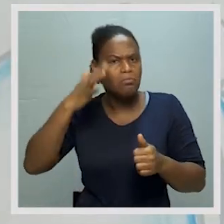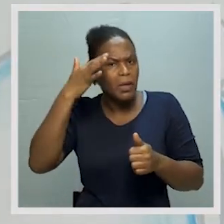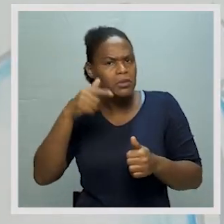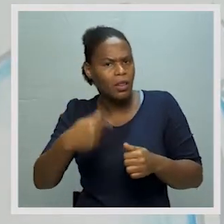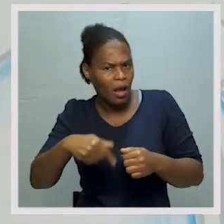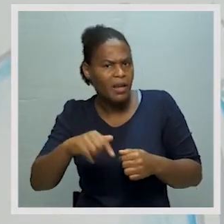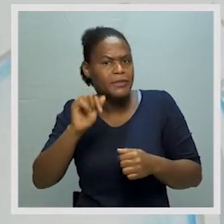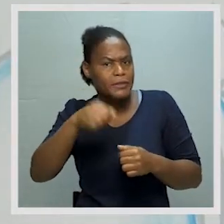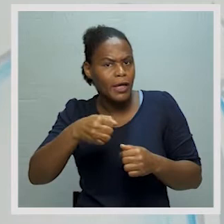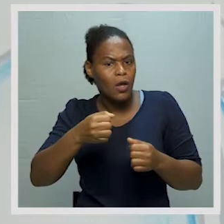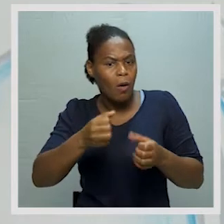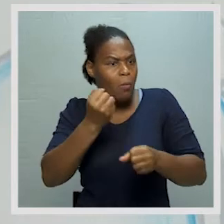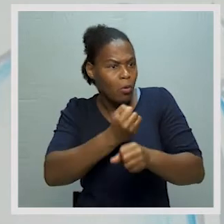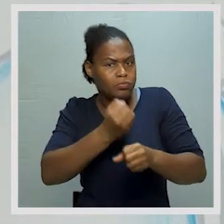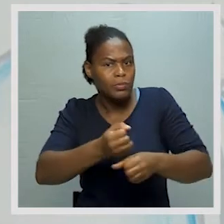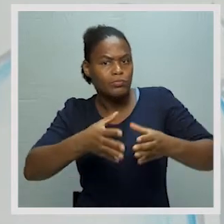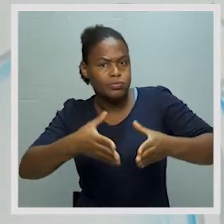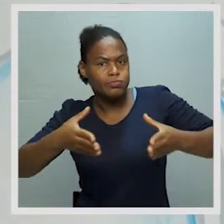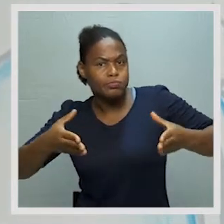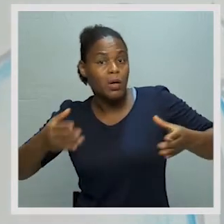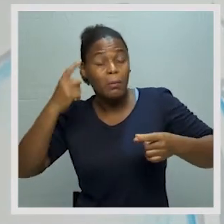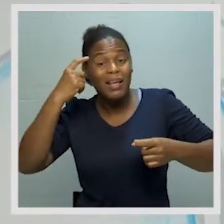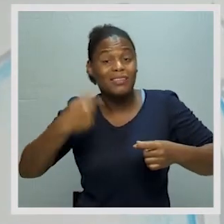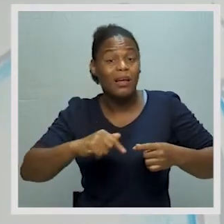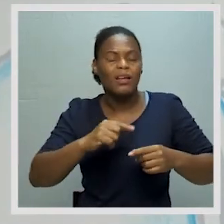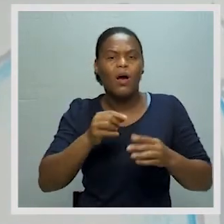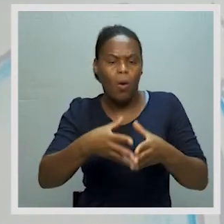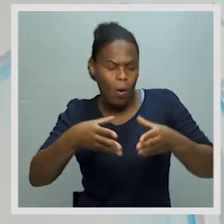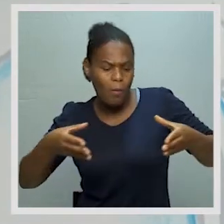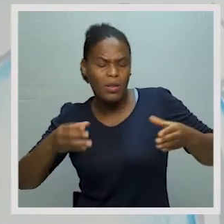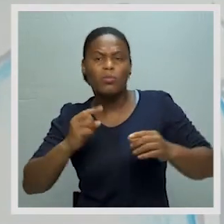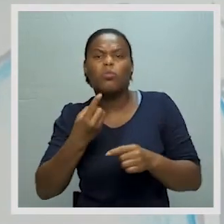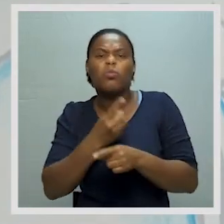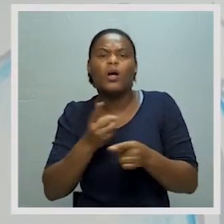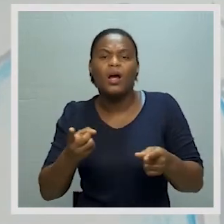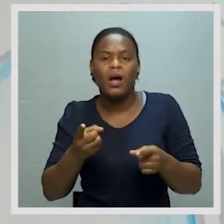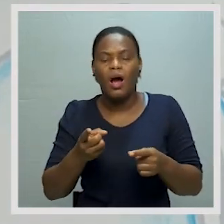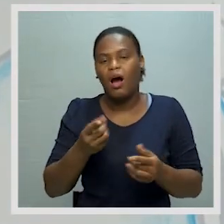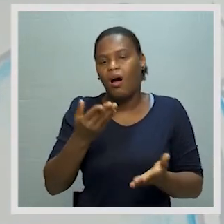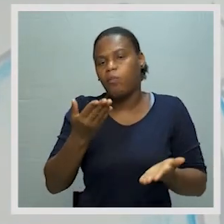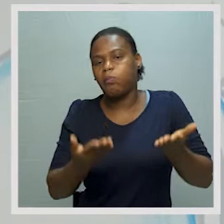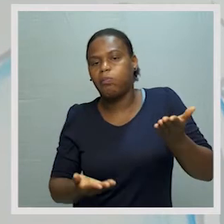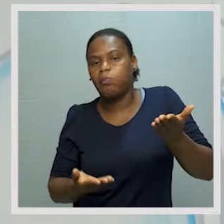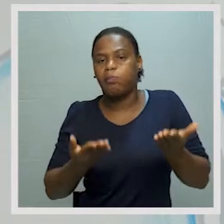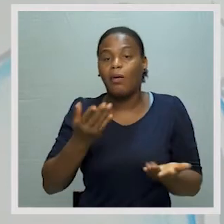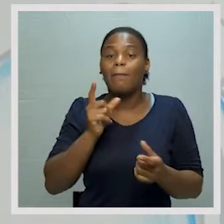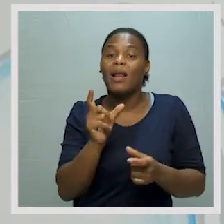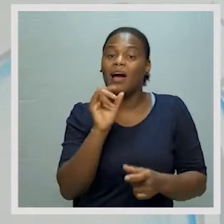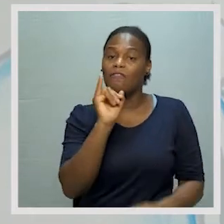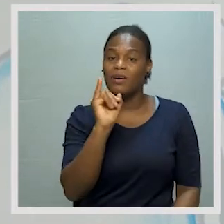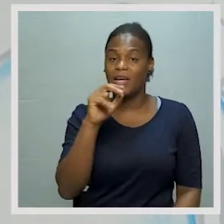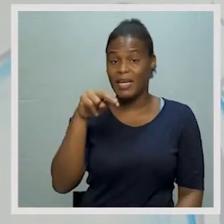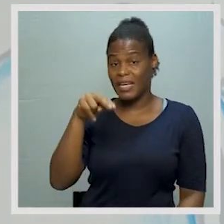que houve o aumento da produção. Esse aumento deriva-se de quê? Da inflação. Então, quando nós estamos